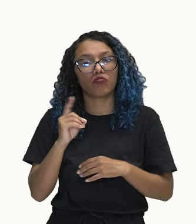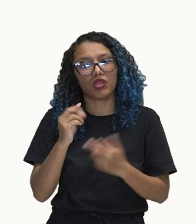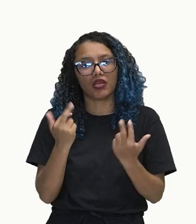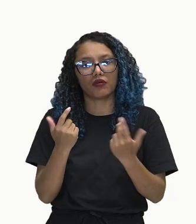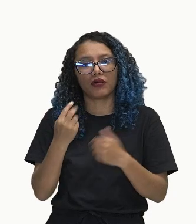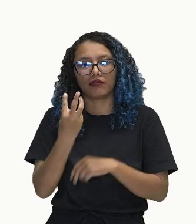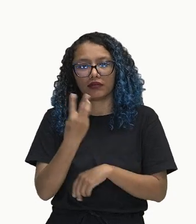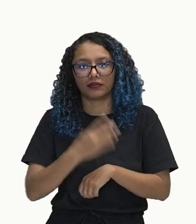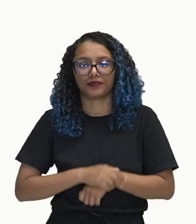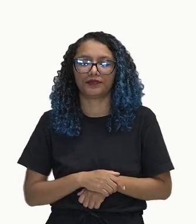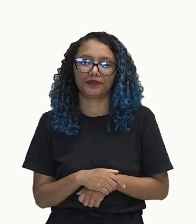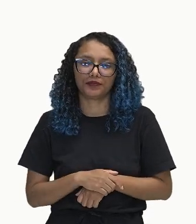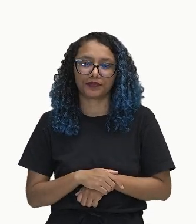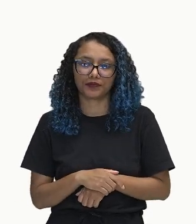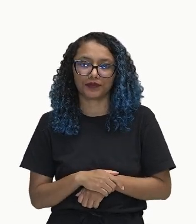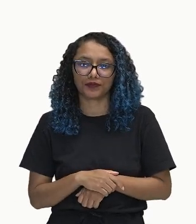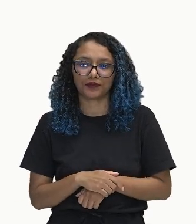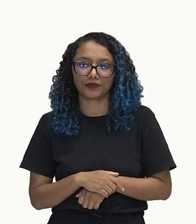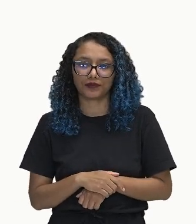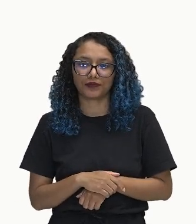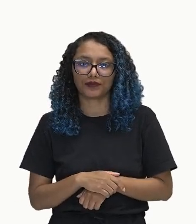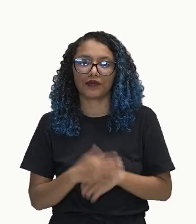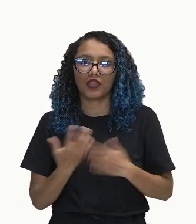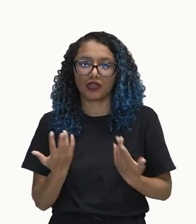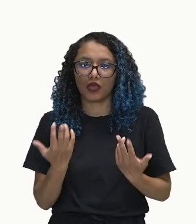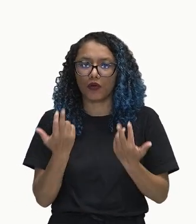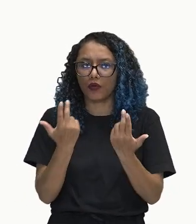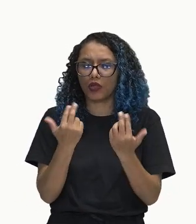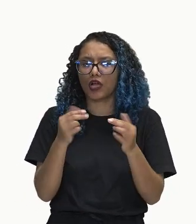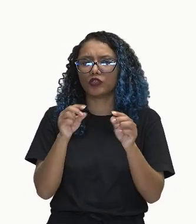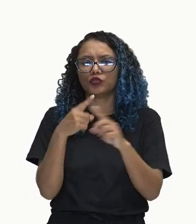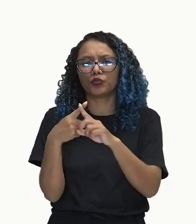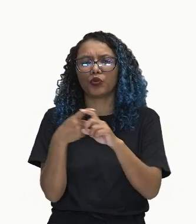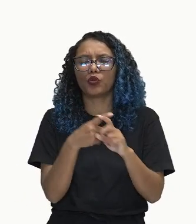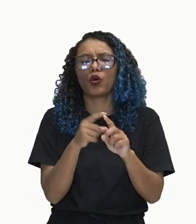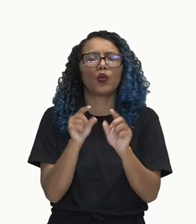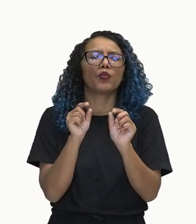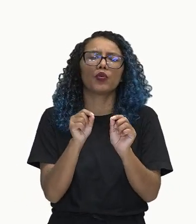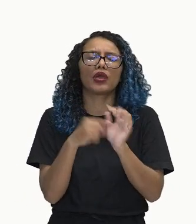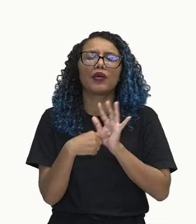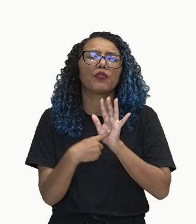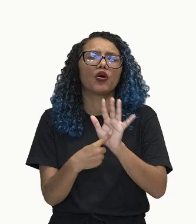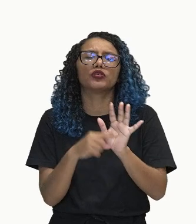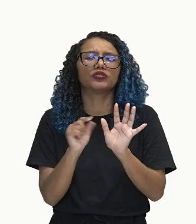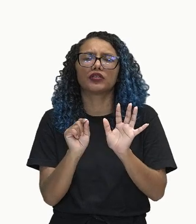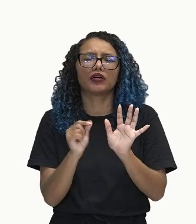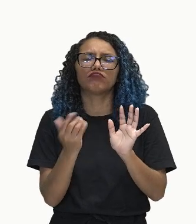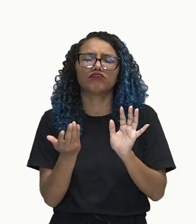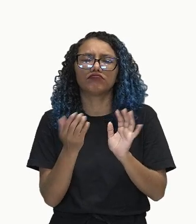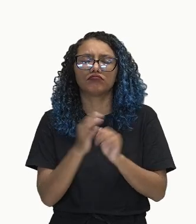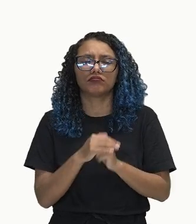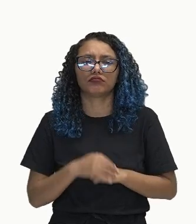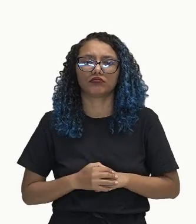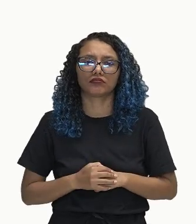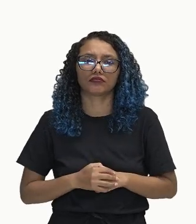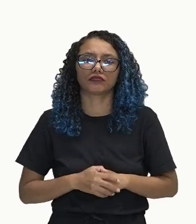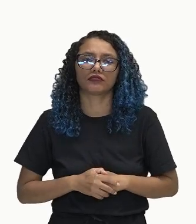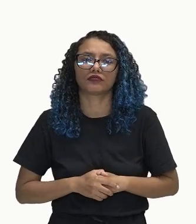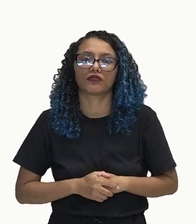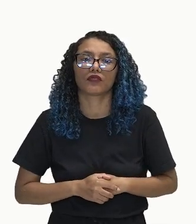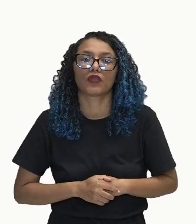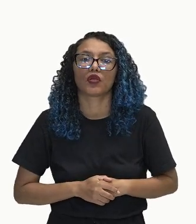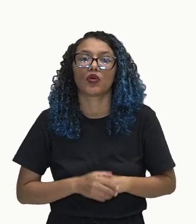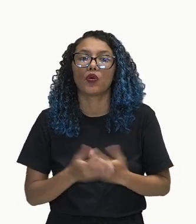3. Então, a igualdade de polinômios, ela nos dá justamente isso. Você vai igualar os coeficientes